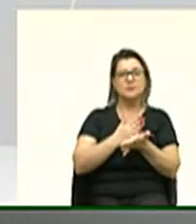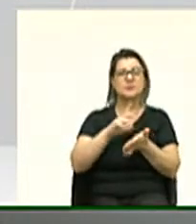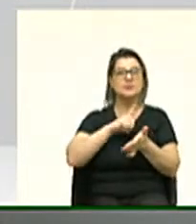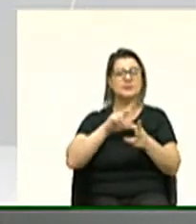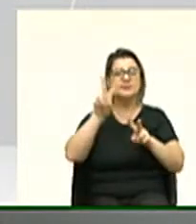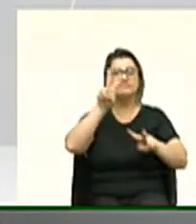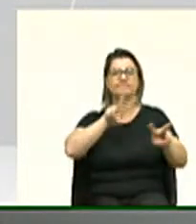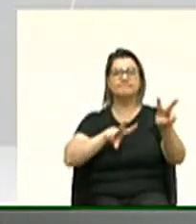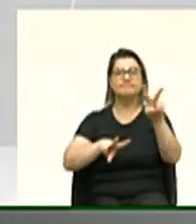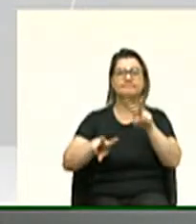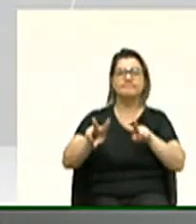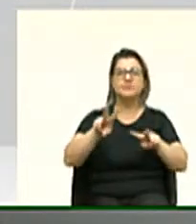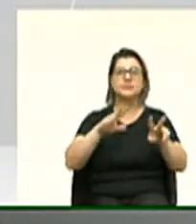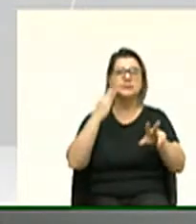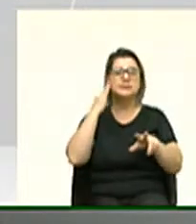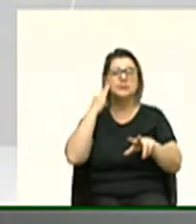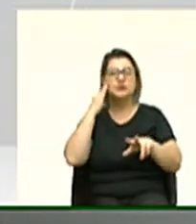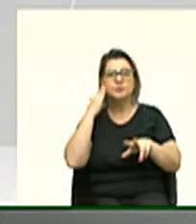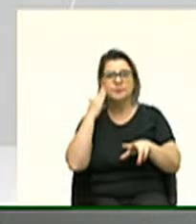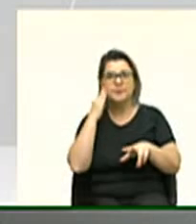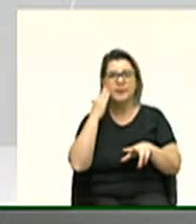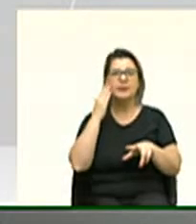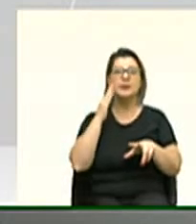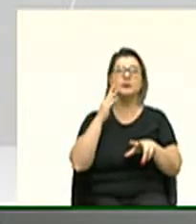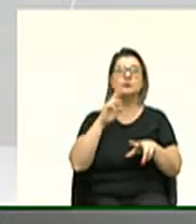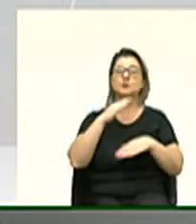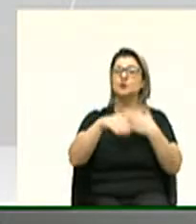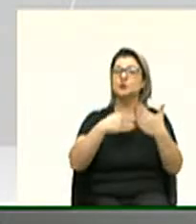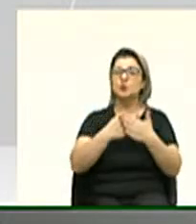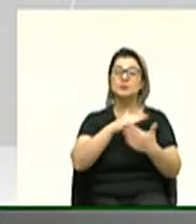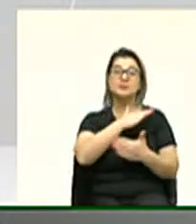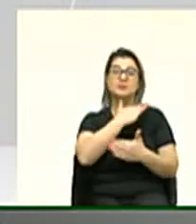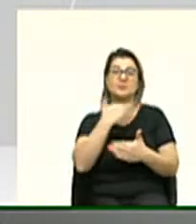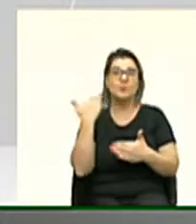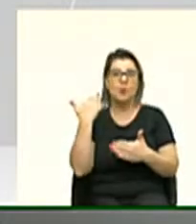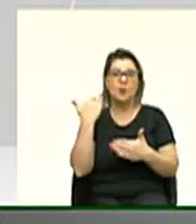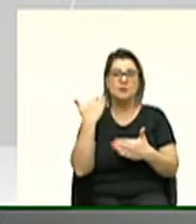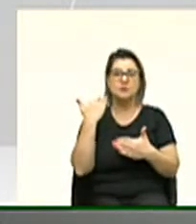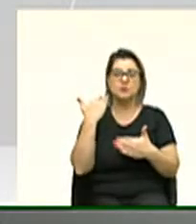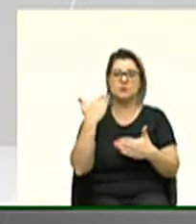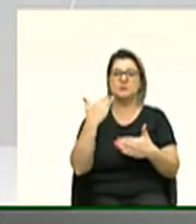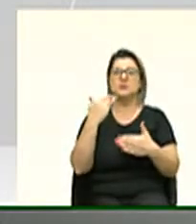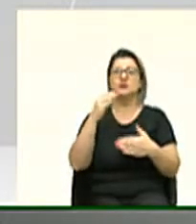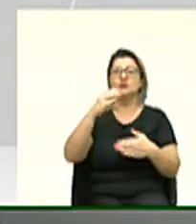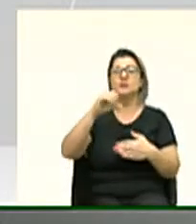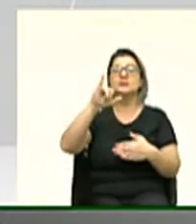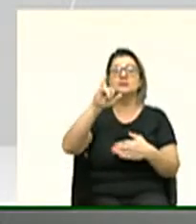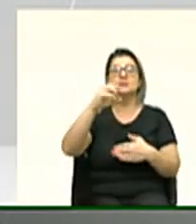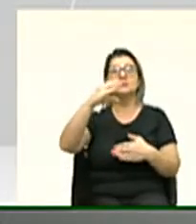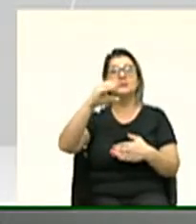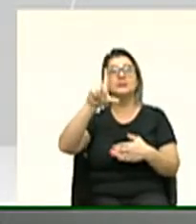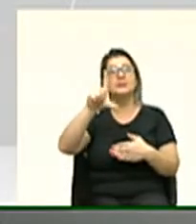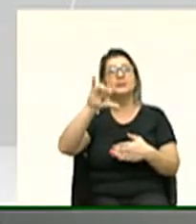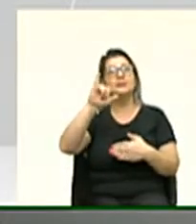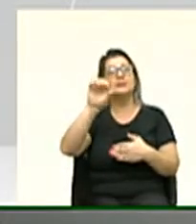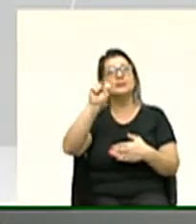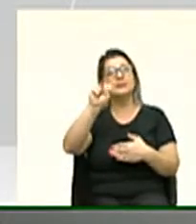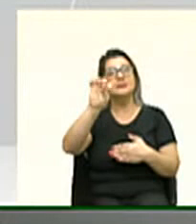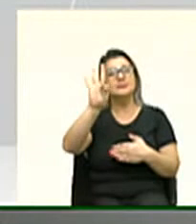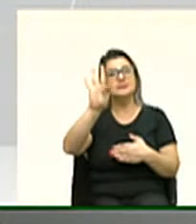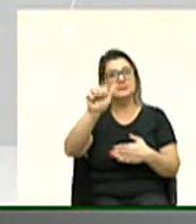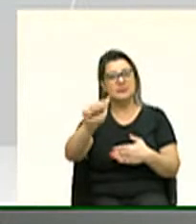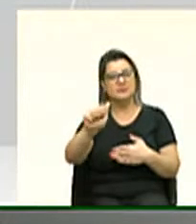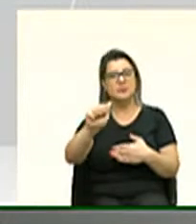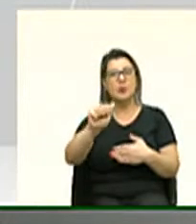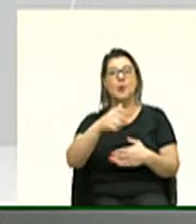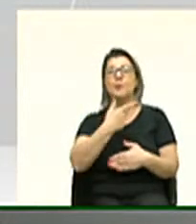visibilidade das mortes no trânsito de ciclistas por falta de respeito,